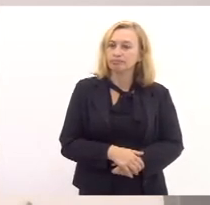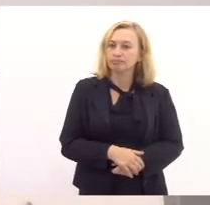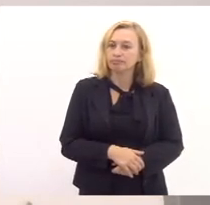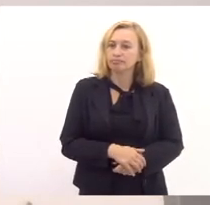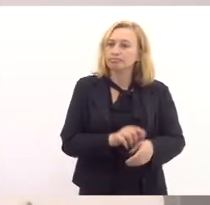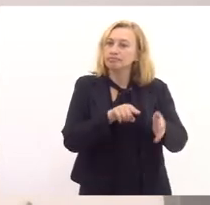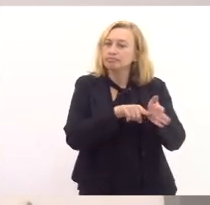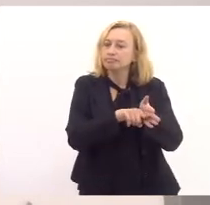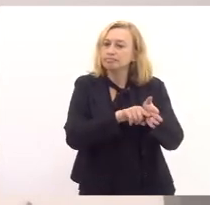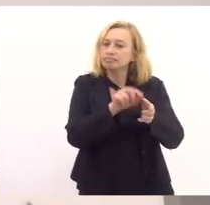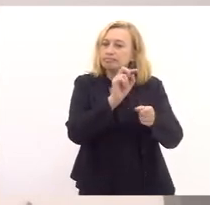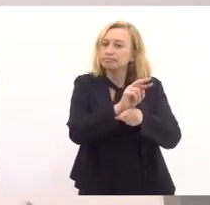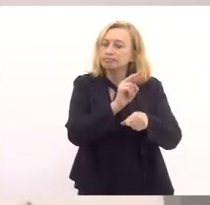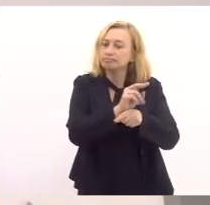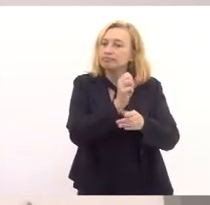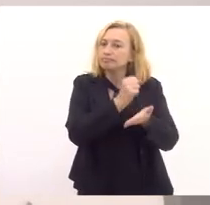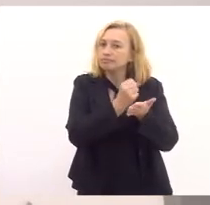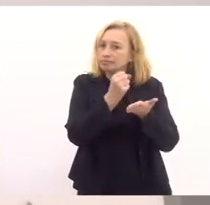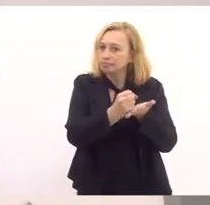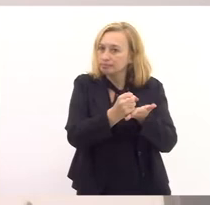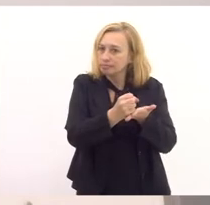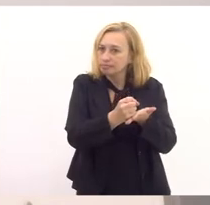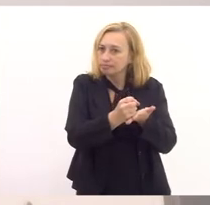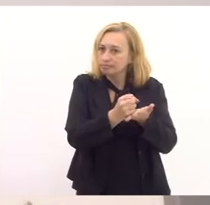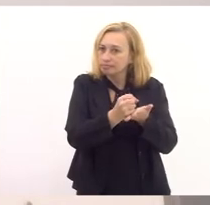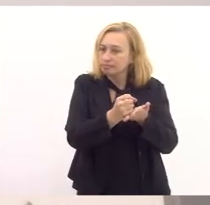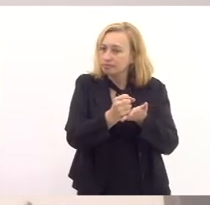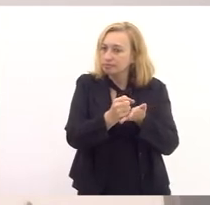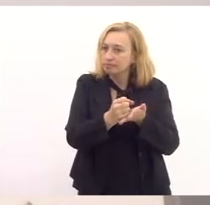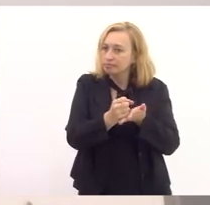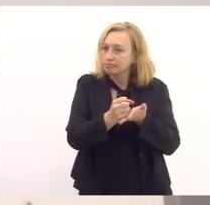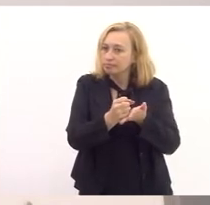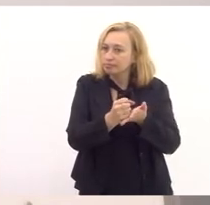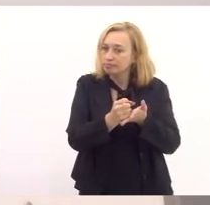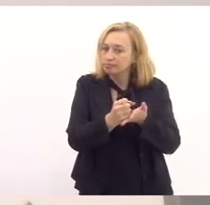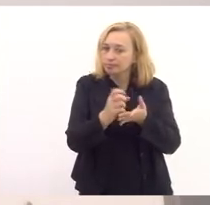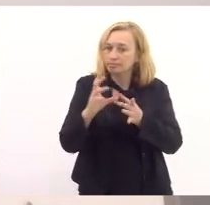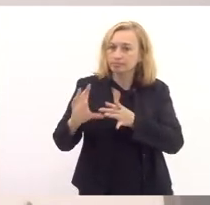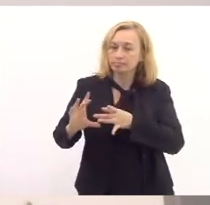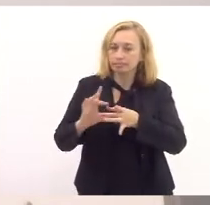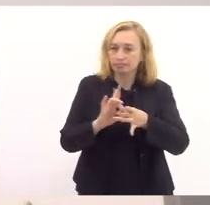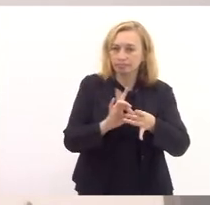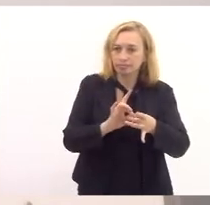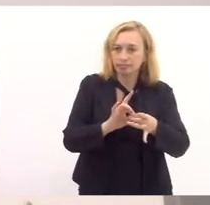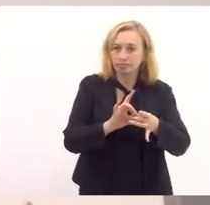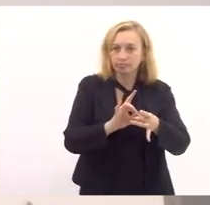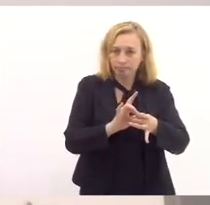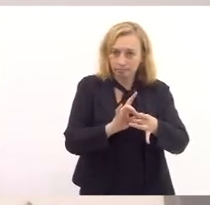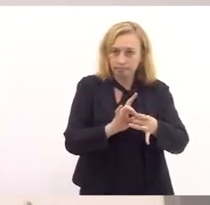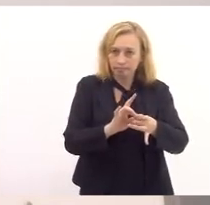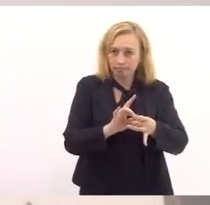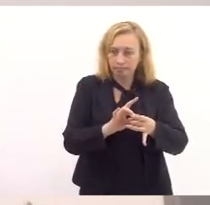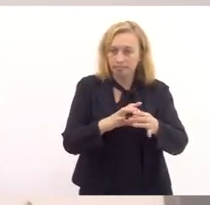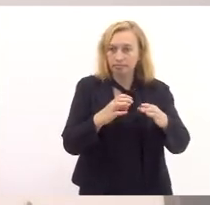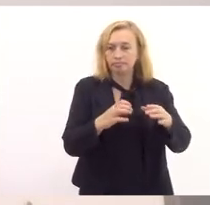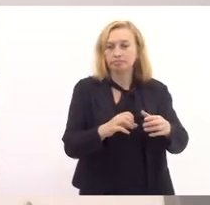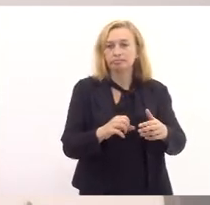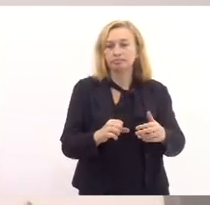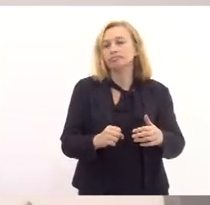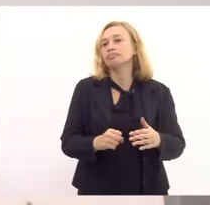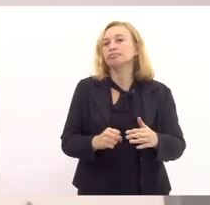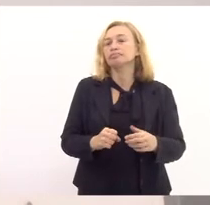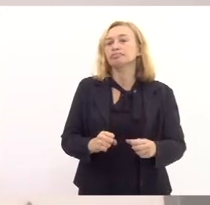fiscal do contrato, né, e mediadora dos conflitos entre o poder concedente, concessionário e